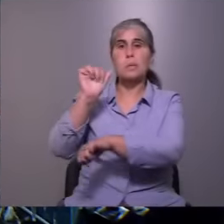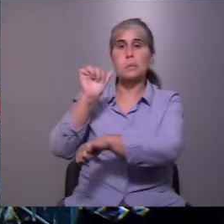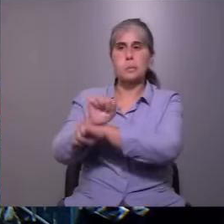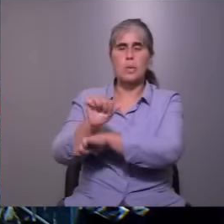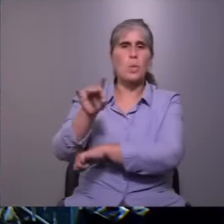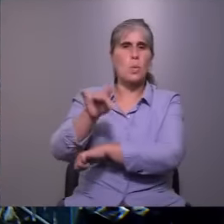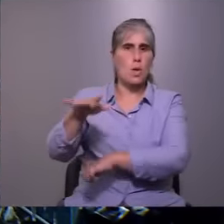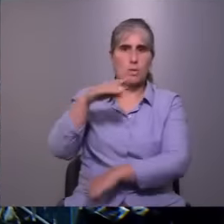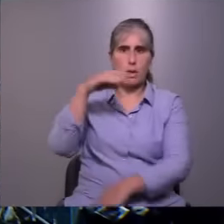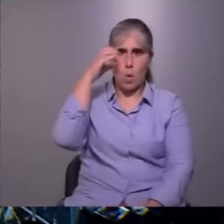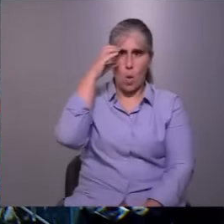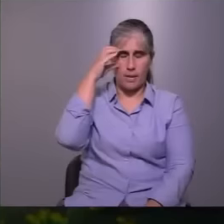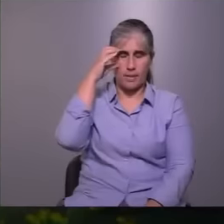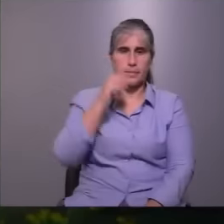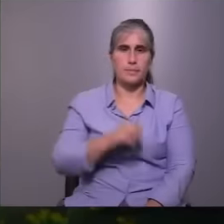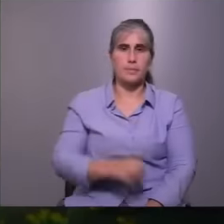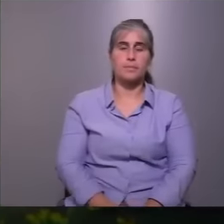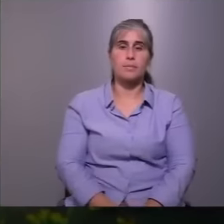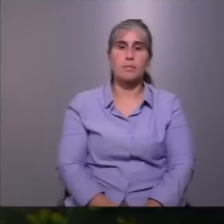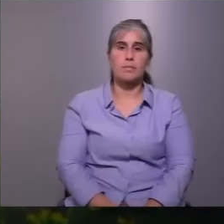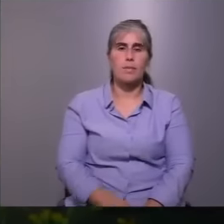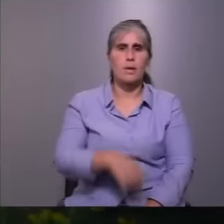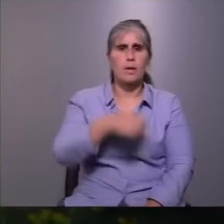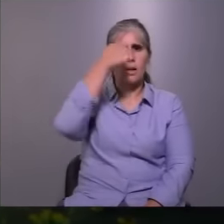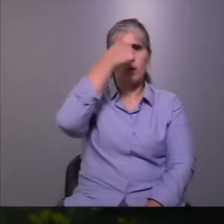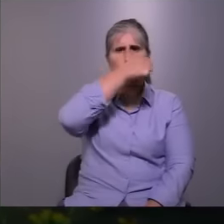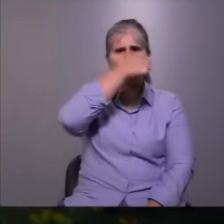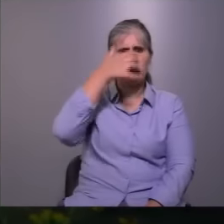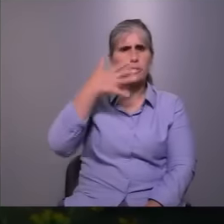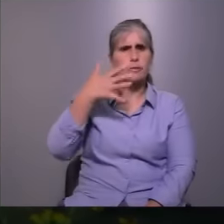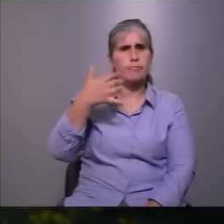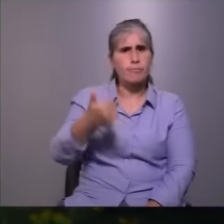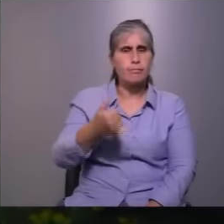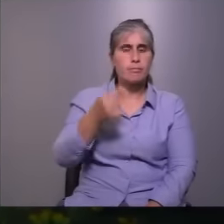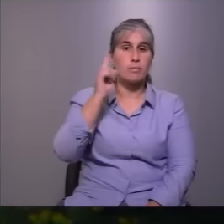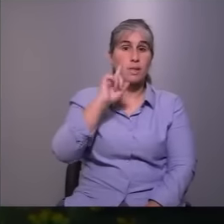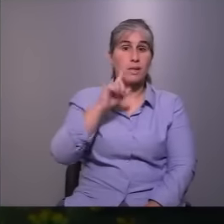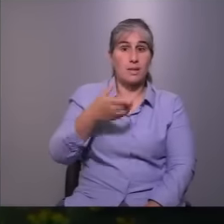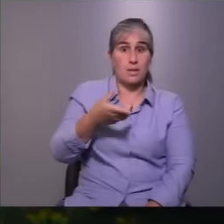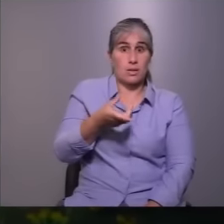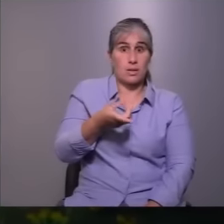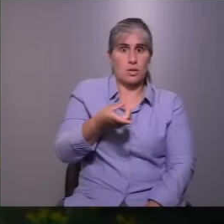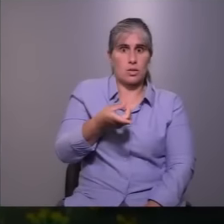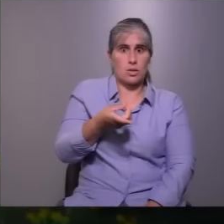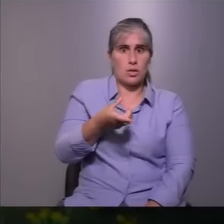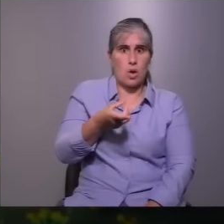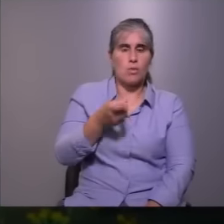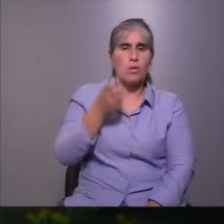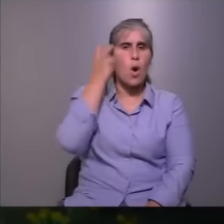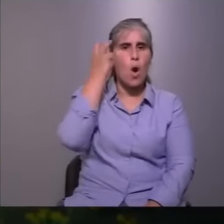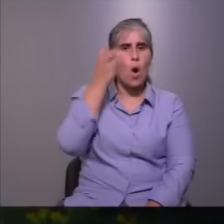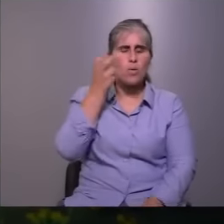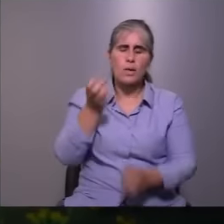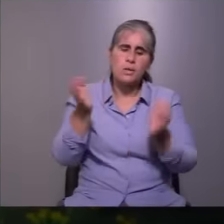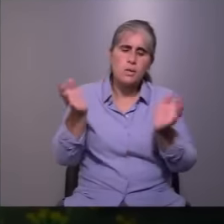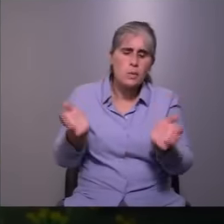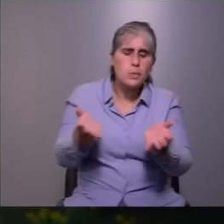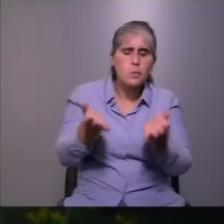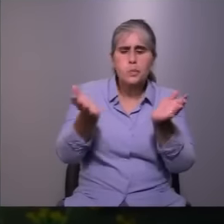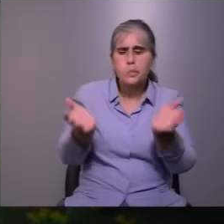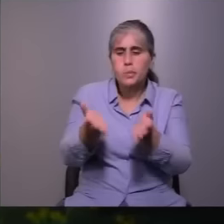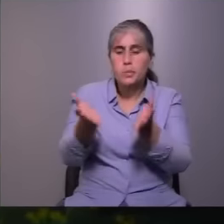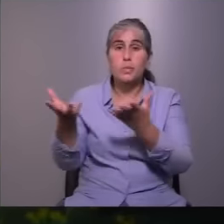No dia 13, os pastorinhos estavam presos em Vila Nova de Ourém. No domingo